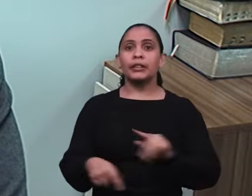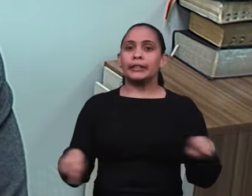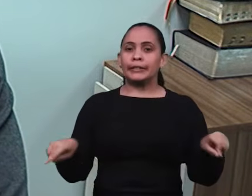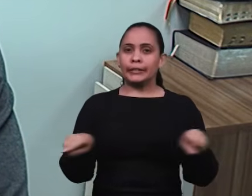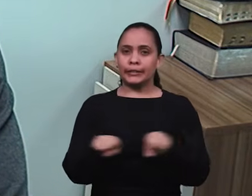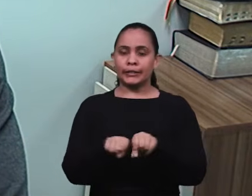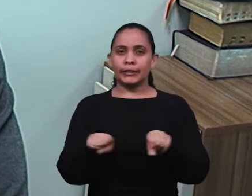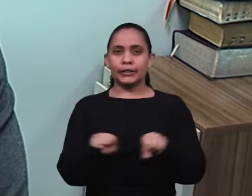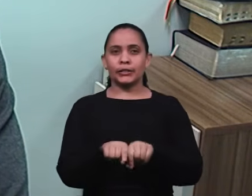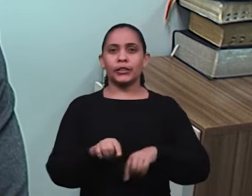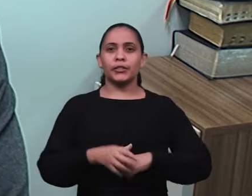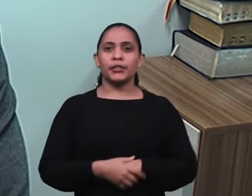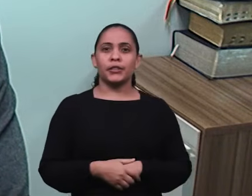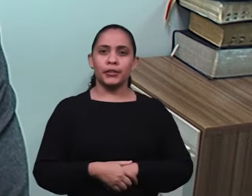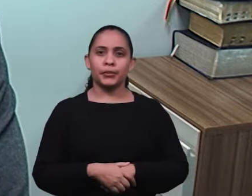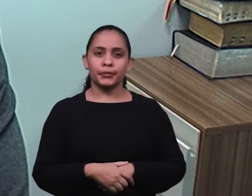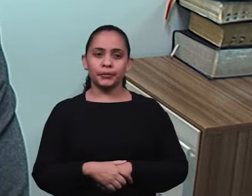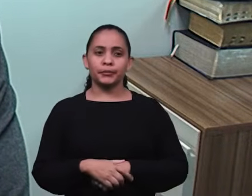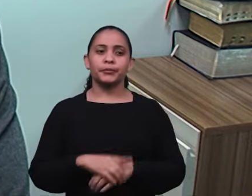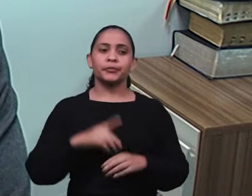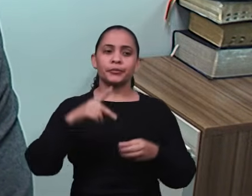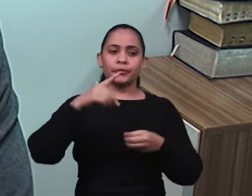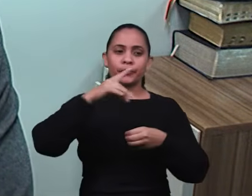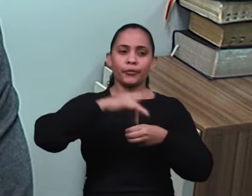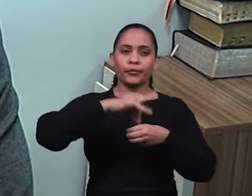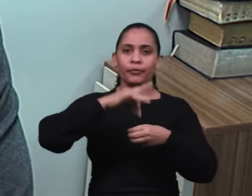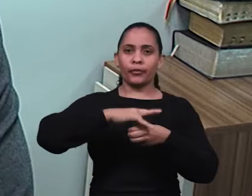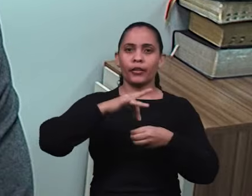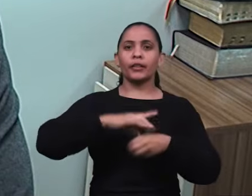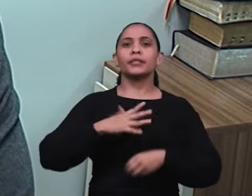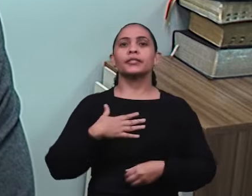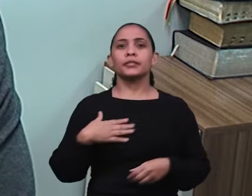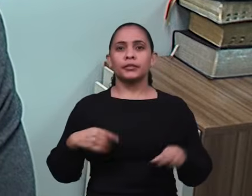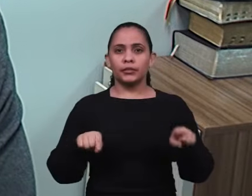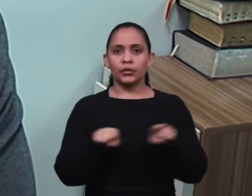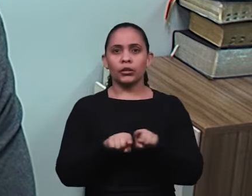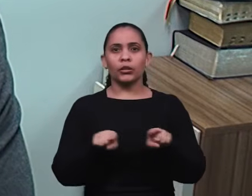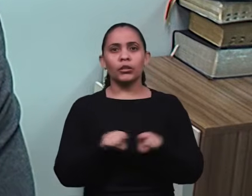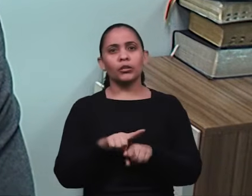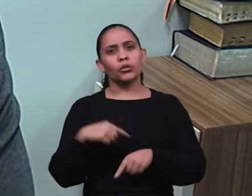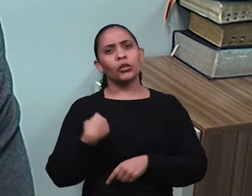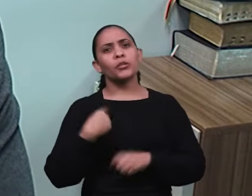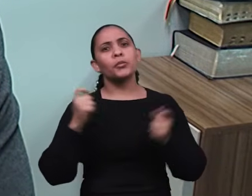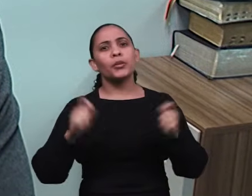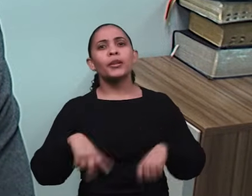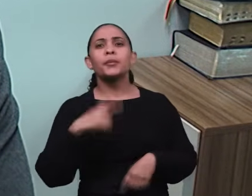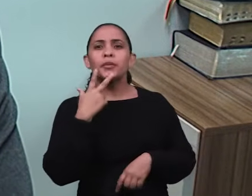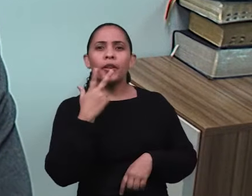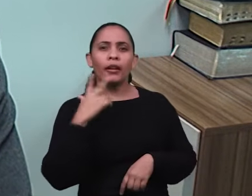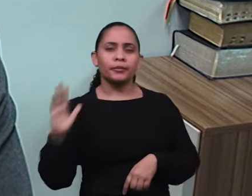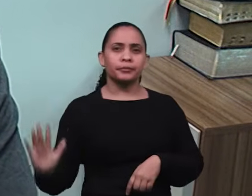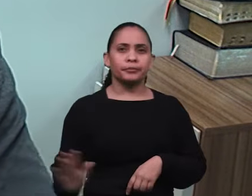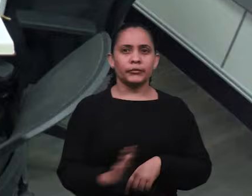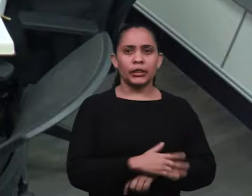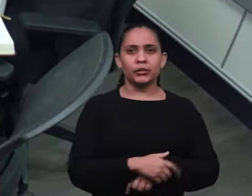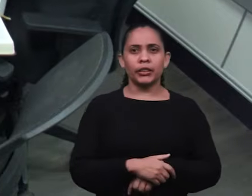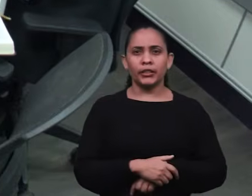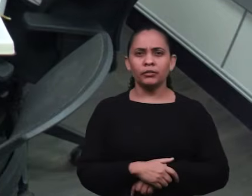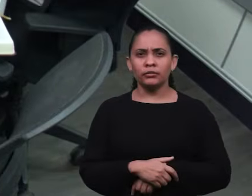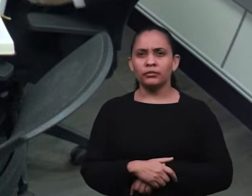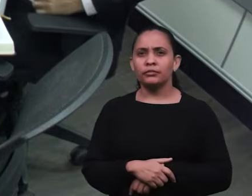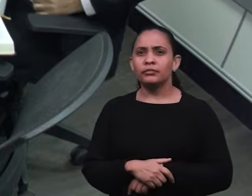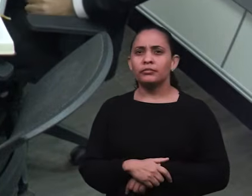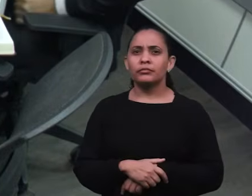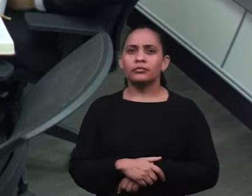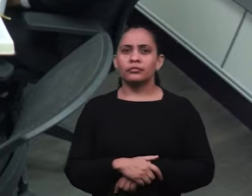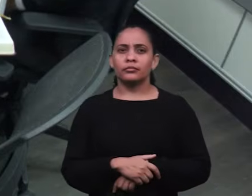sobre dízimos, falando em planos. Quanto ao dízimo e ofertas, meus queridos irmãos, o que nós podemos falar?